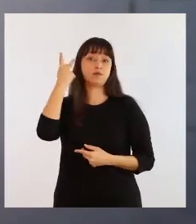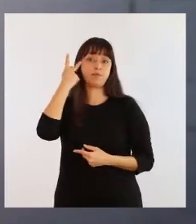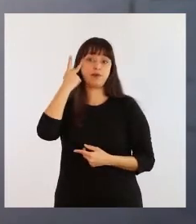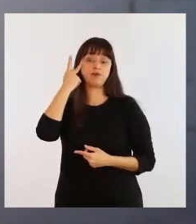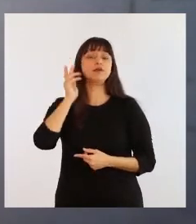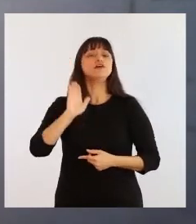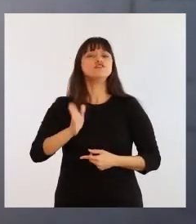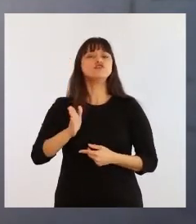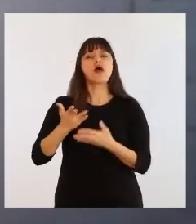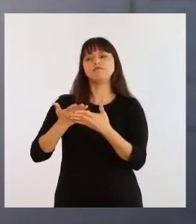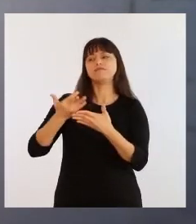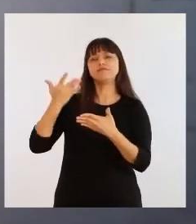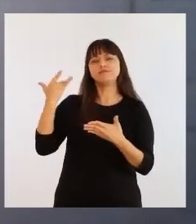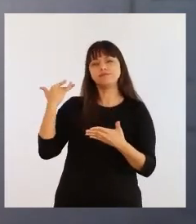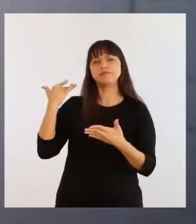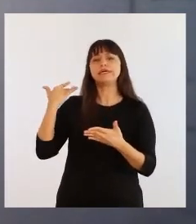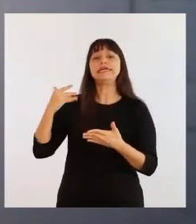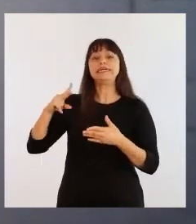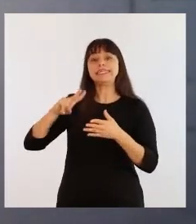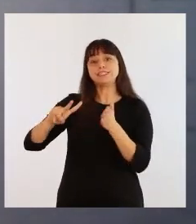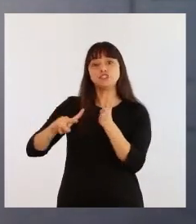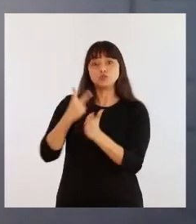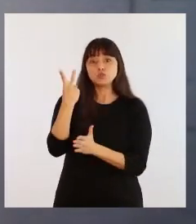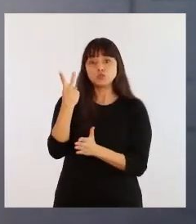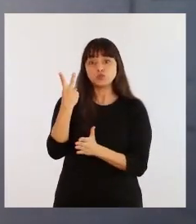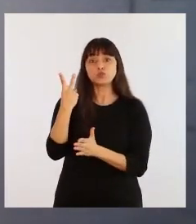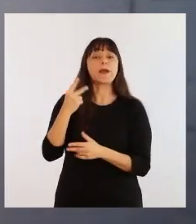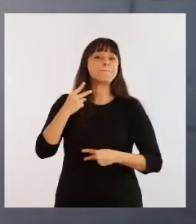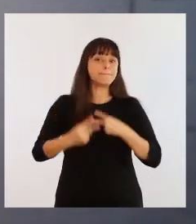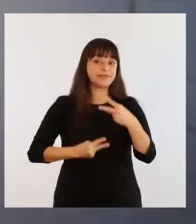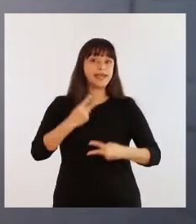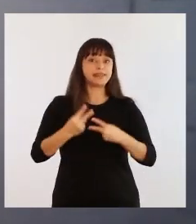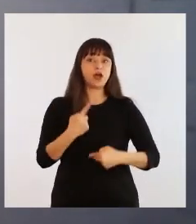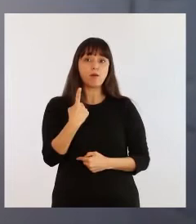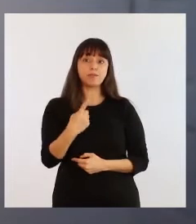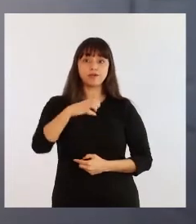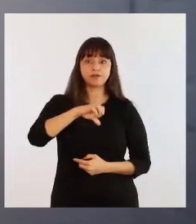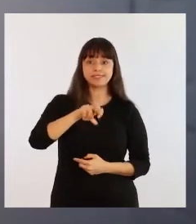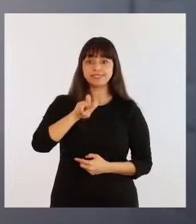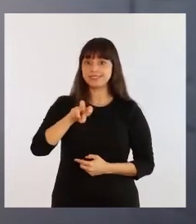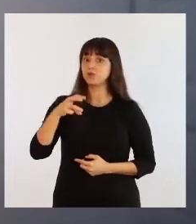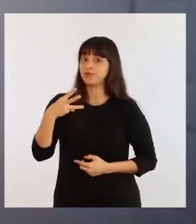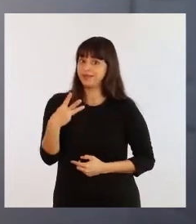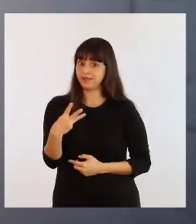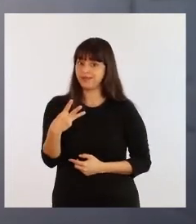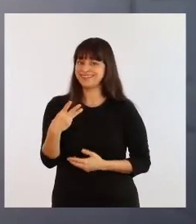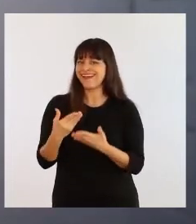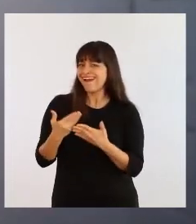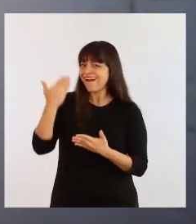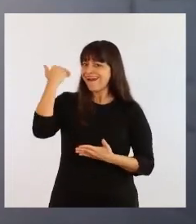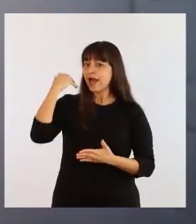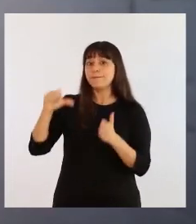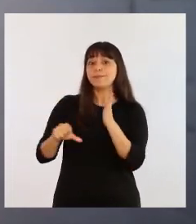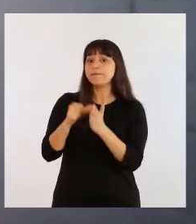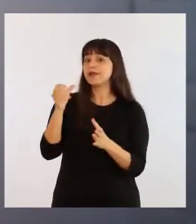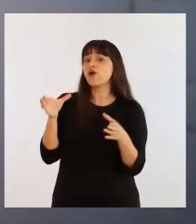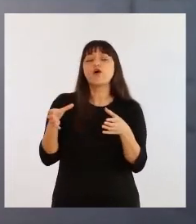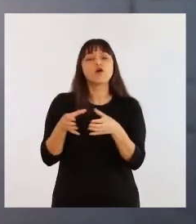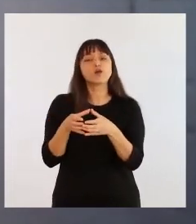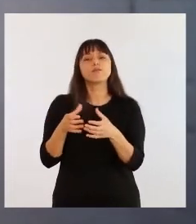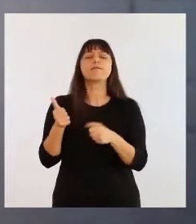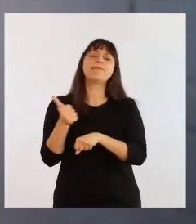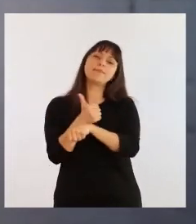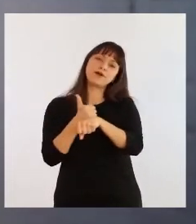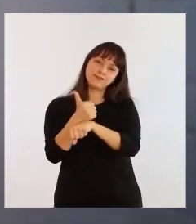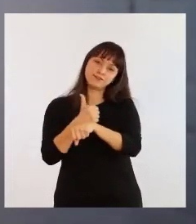cedo, desde a sua segunda edição, em 1953, quando foi formado o primeiro grupo de profissionais que